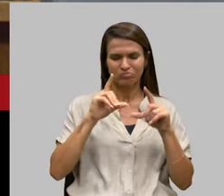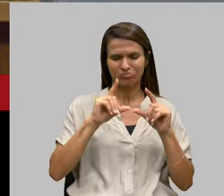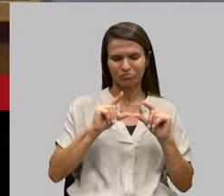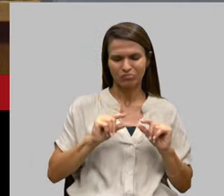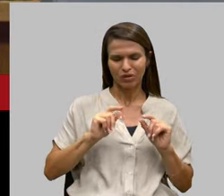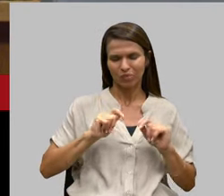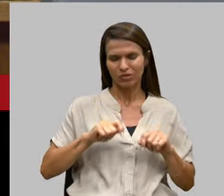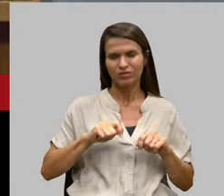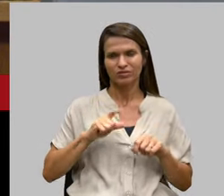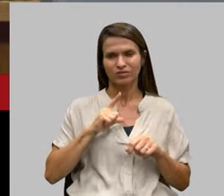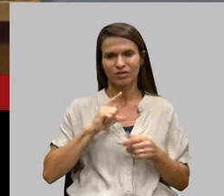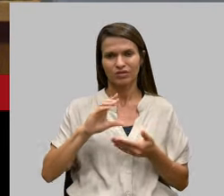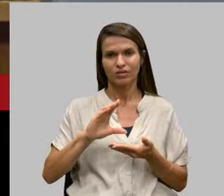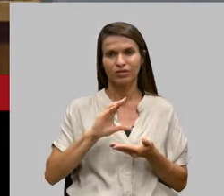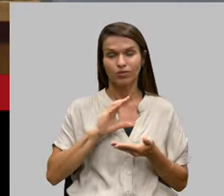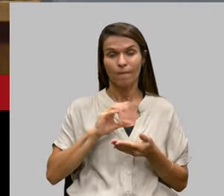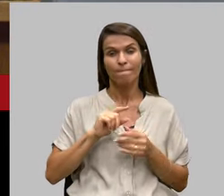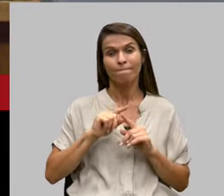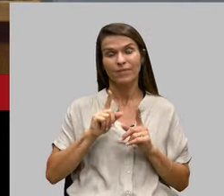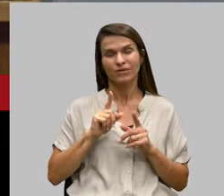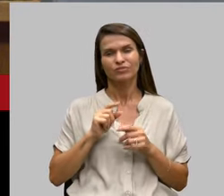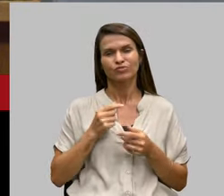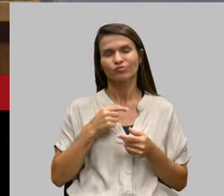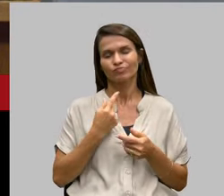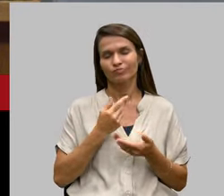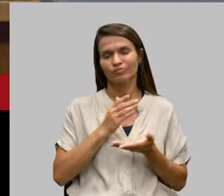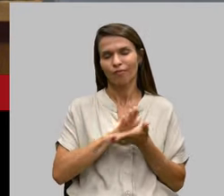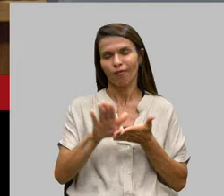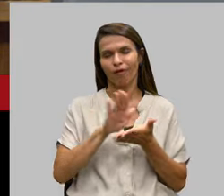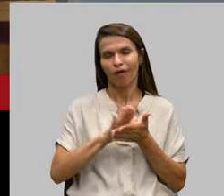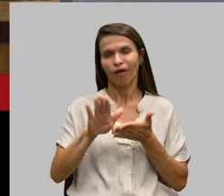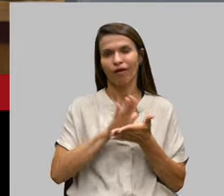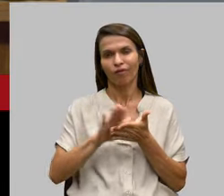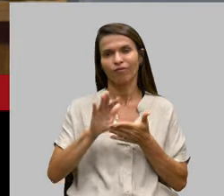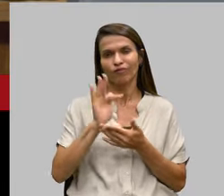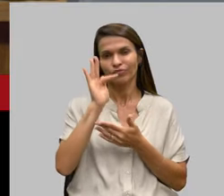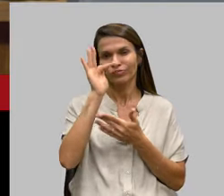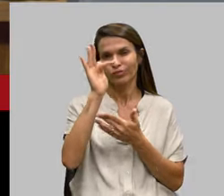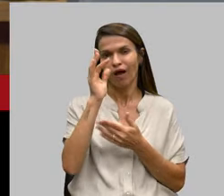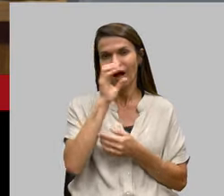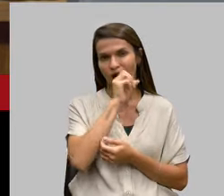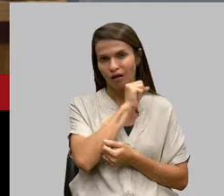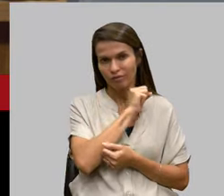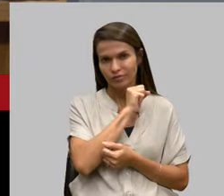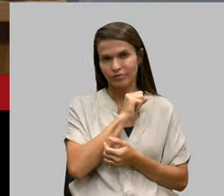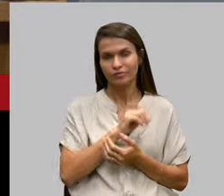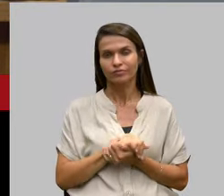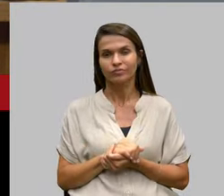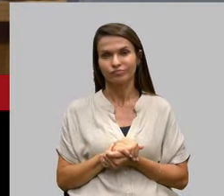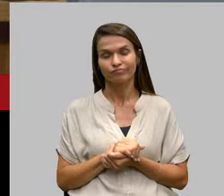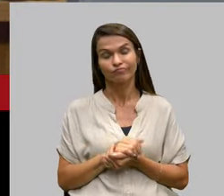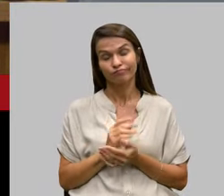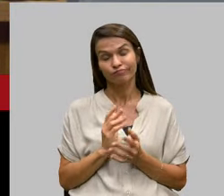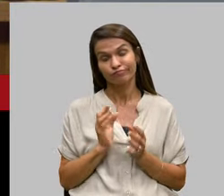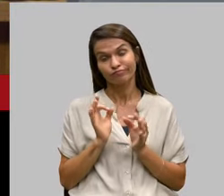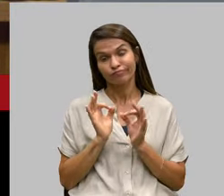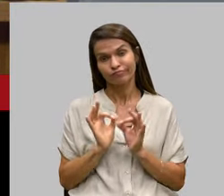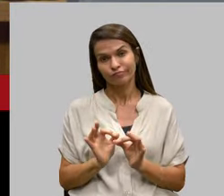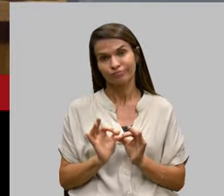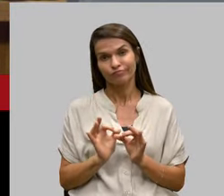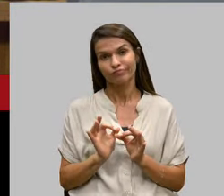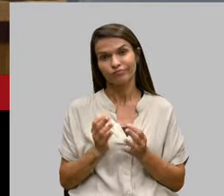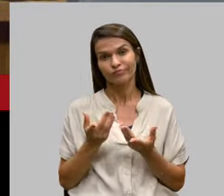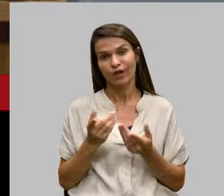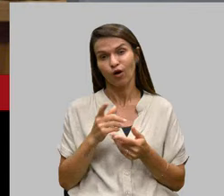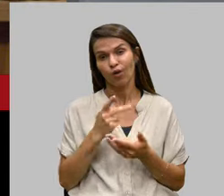de recurso mas a gente costuma queimar o nosso futuro muito rápido e aí com toda a razão a gente acabou acaba